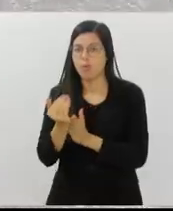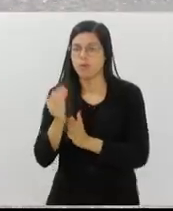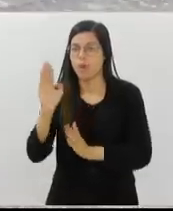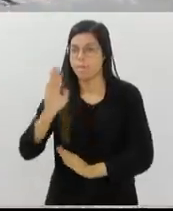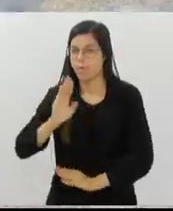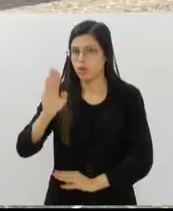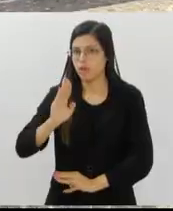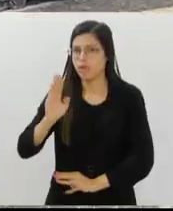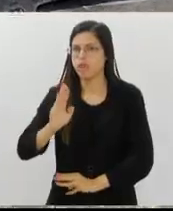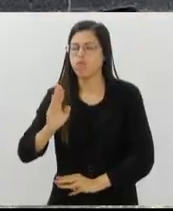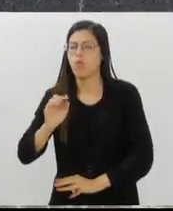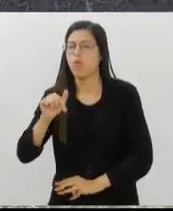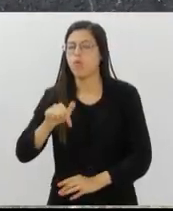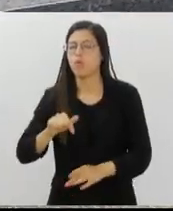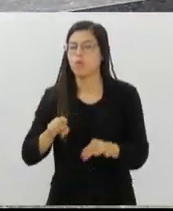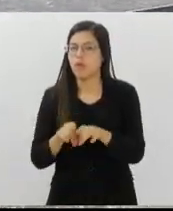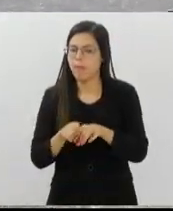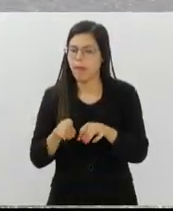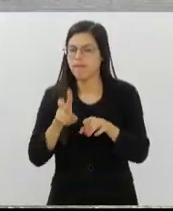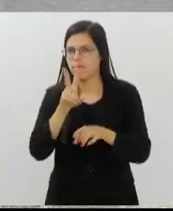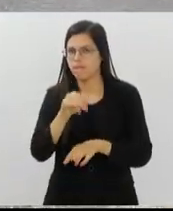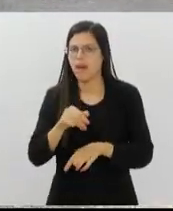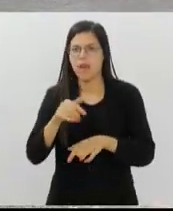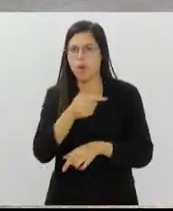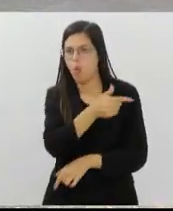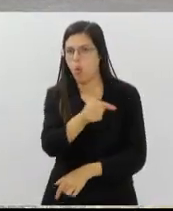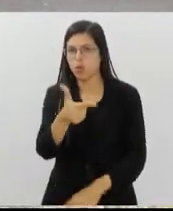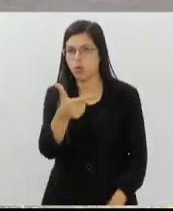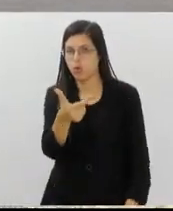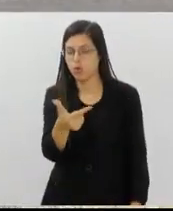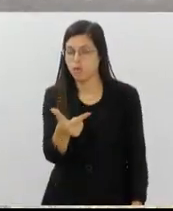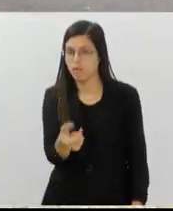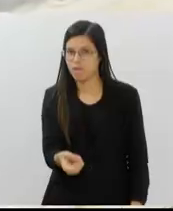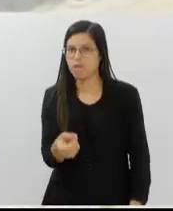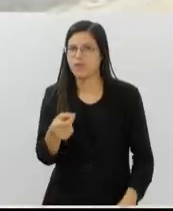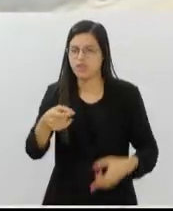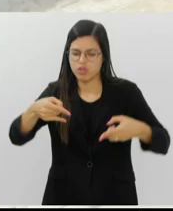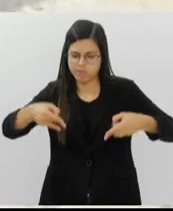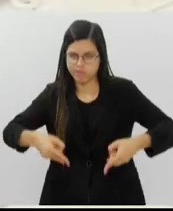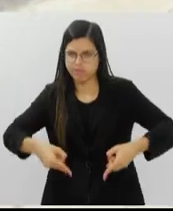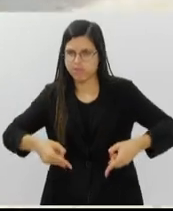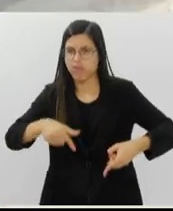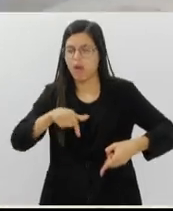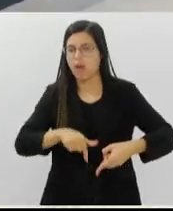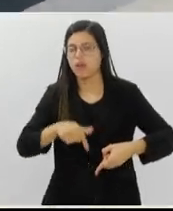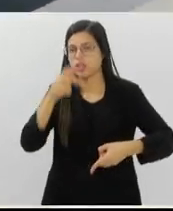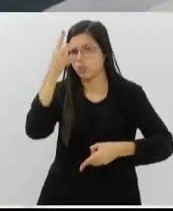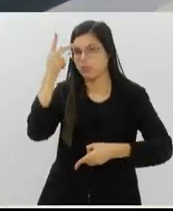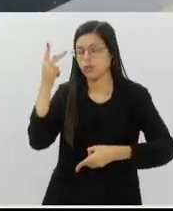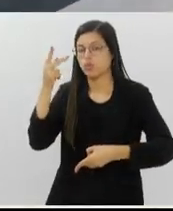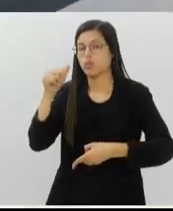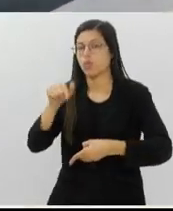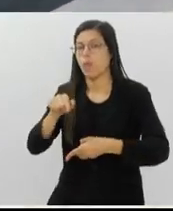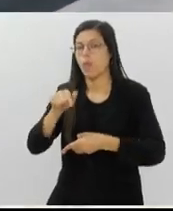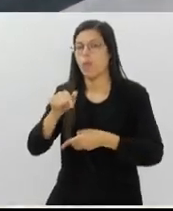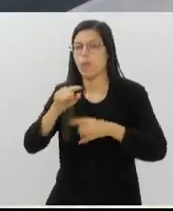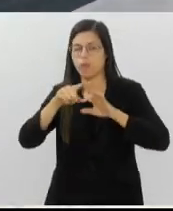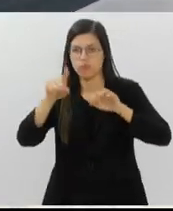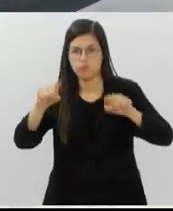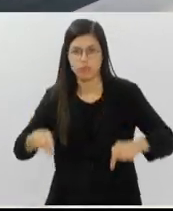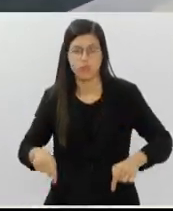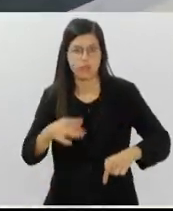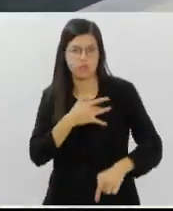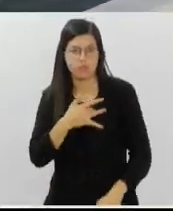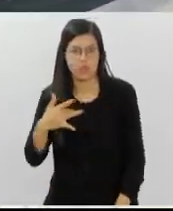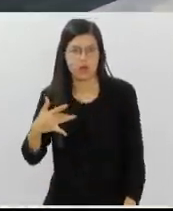na Zona Sul, e será estendido a outros 20 cemitérios. Os agentes de Vigilância Ambiental e Saúde buscam